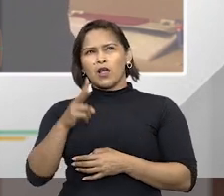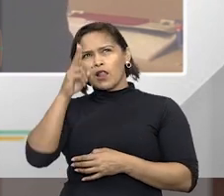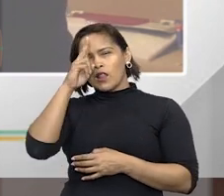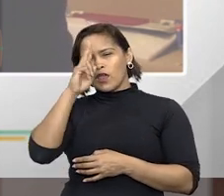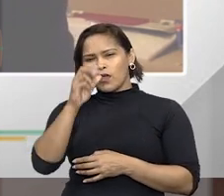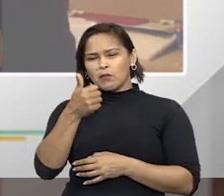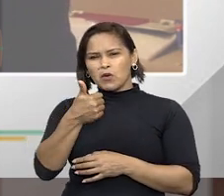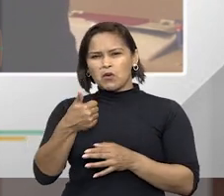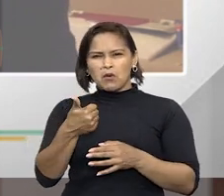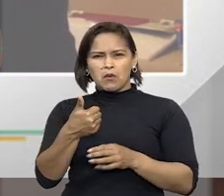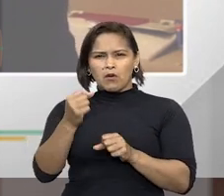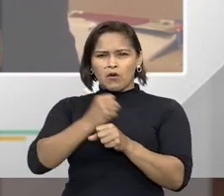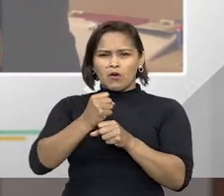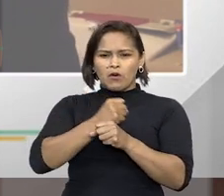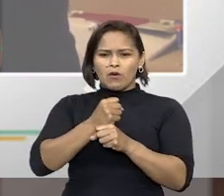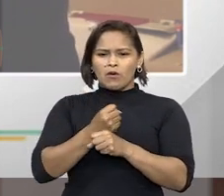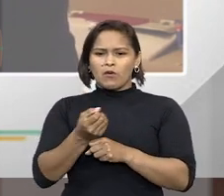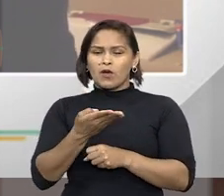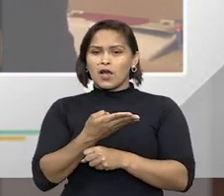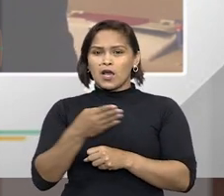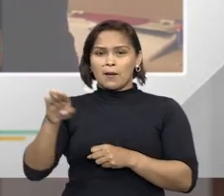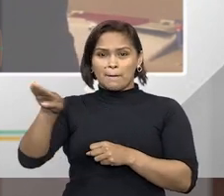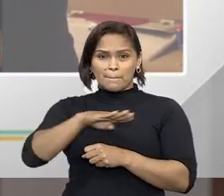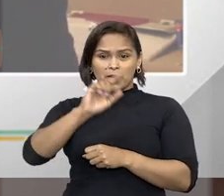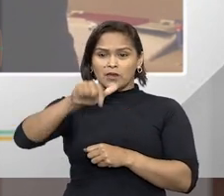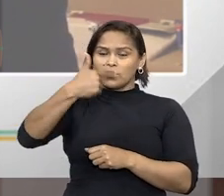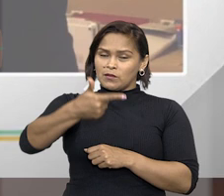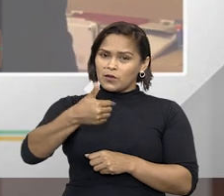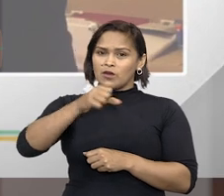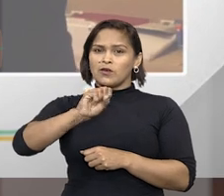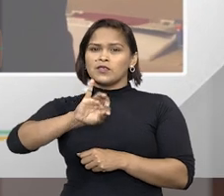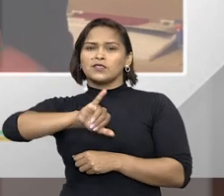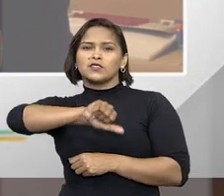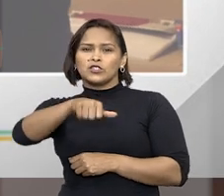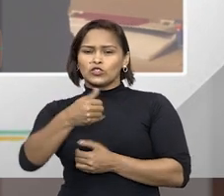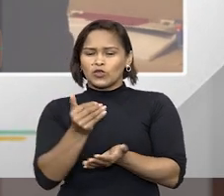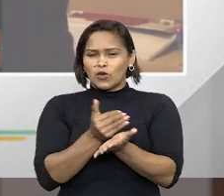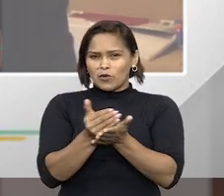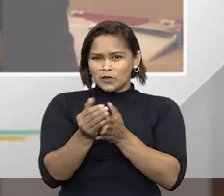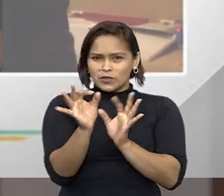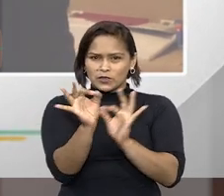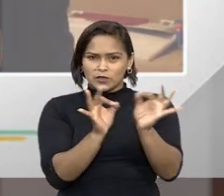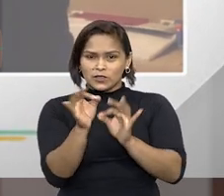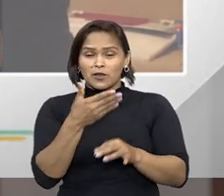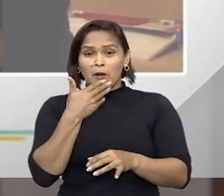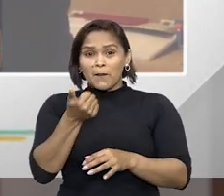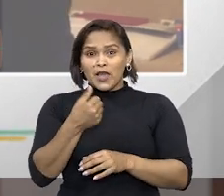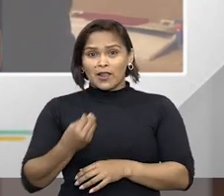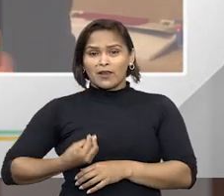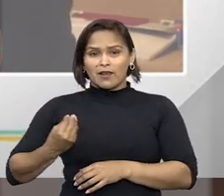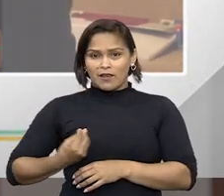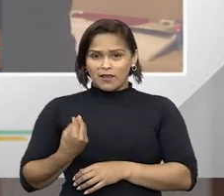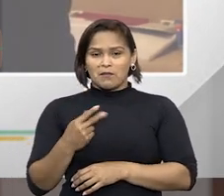meio depois já se constituía o Superior Tribunal de Justiça. Então, o melhor da minha vida,